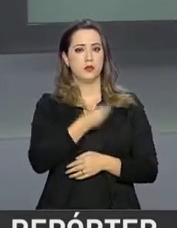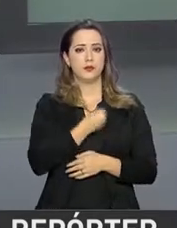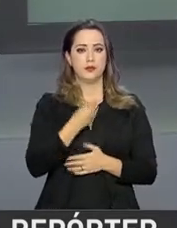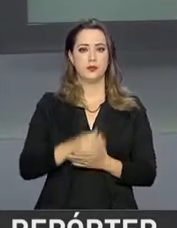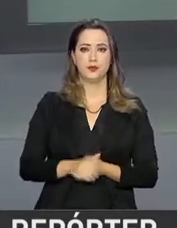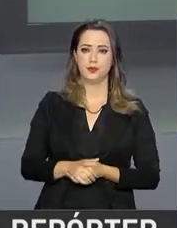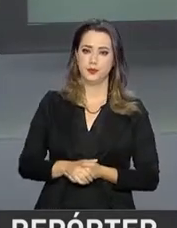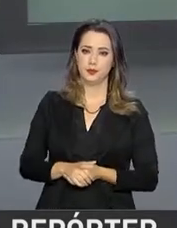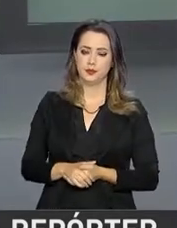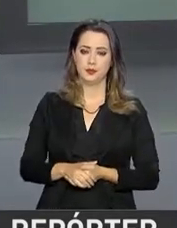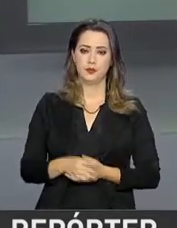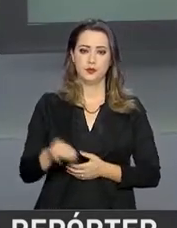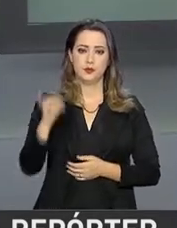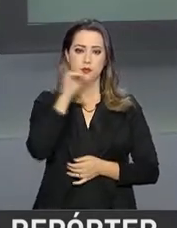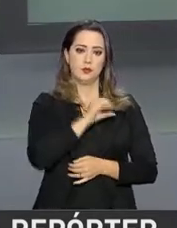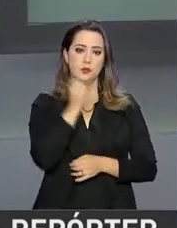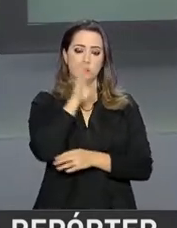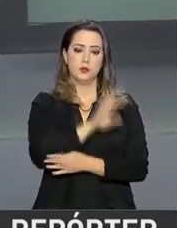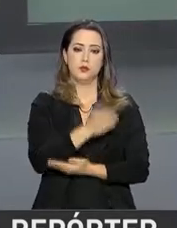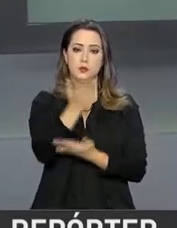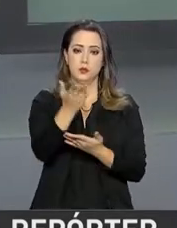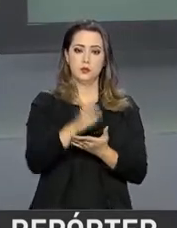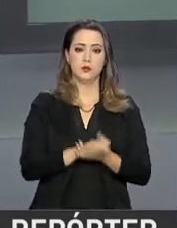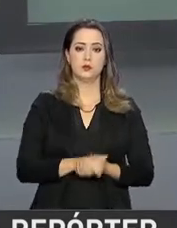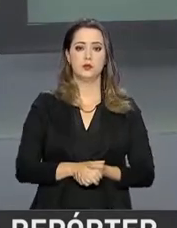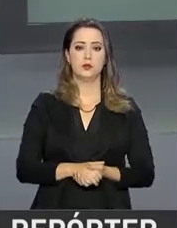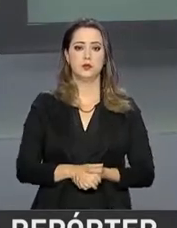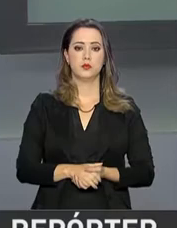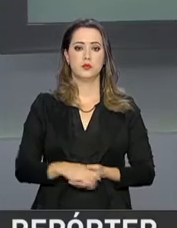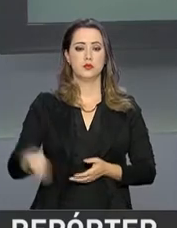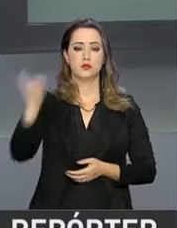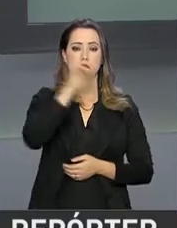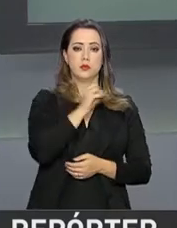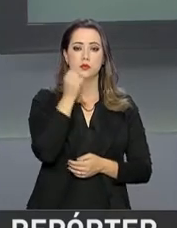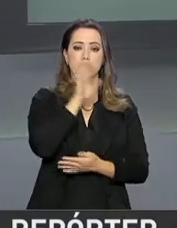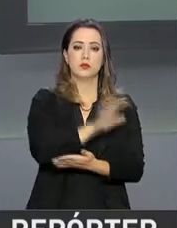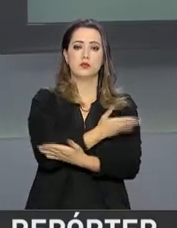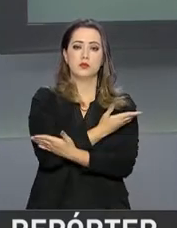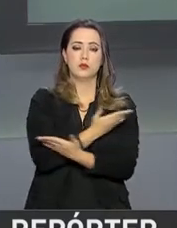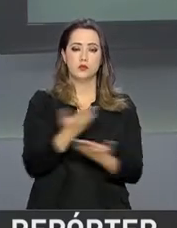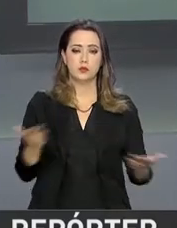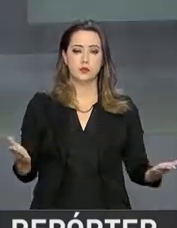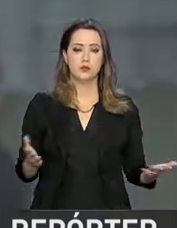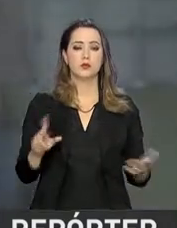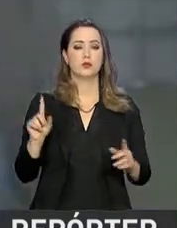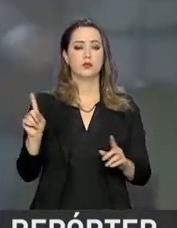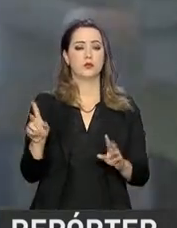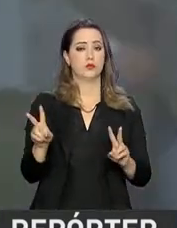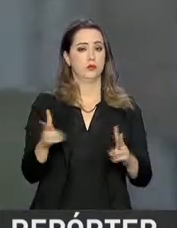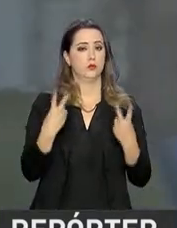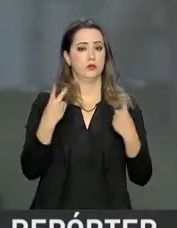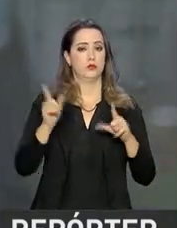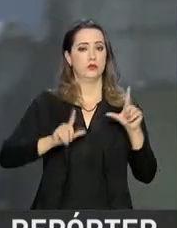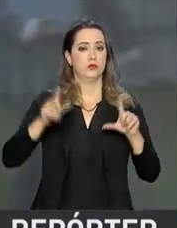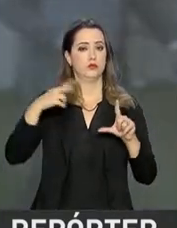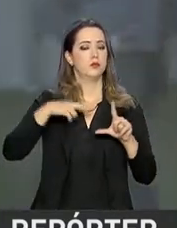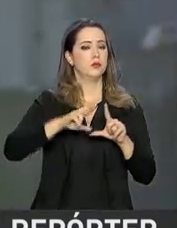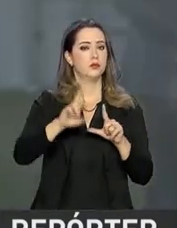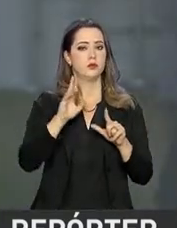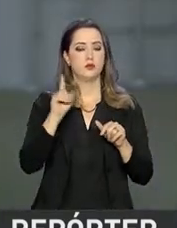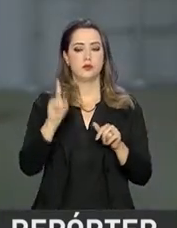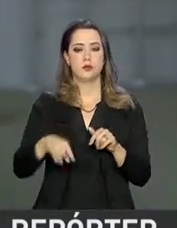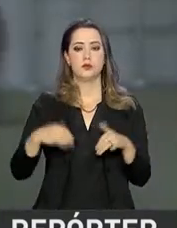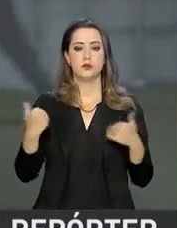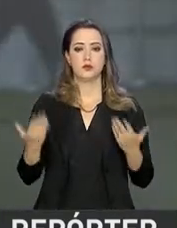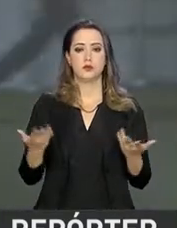gente boa tarde paulo alessandra boa tarde boa tarde a todos que nos assistem na tv nbr e